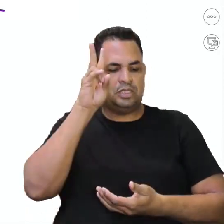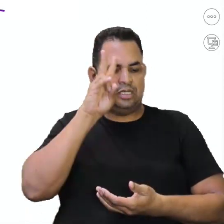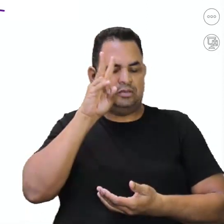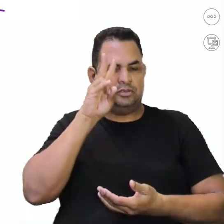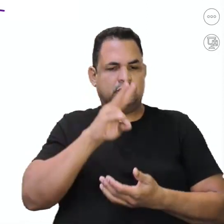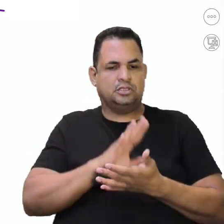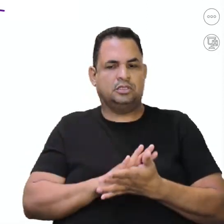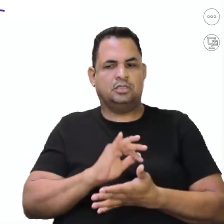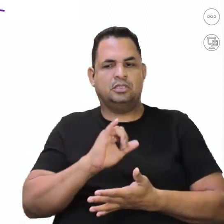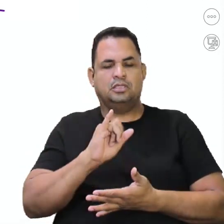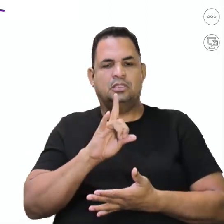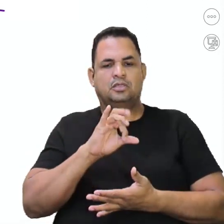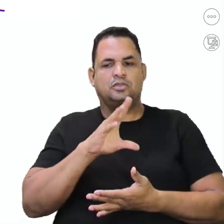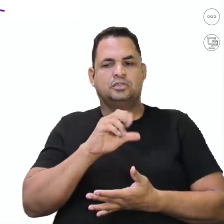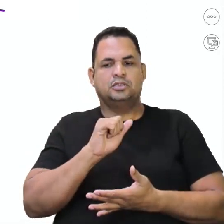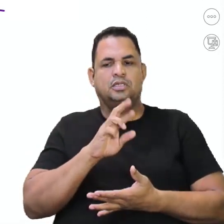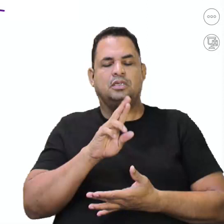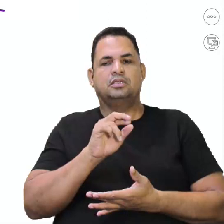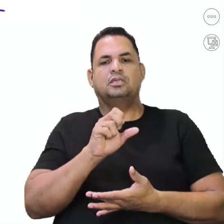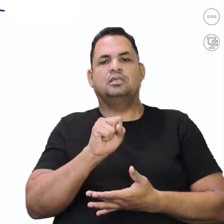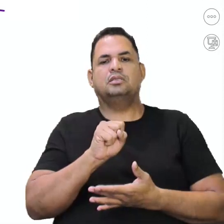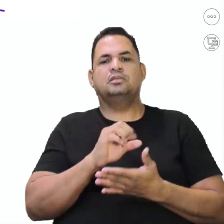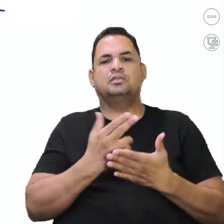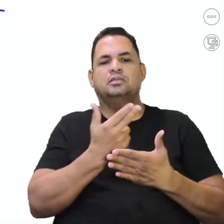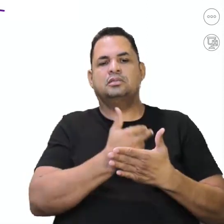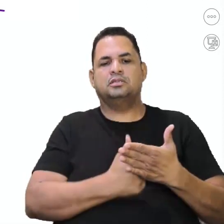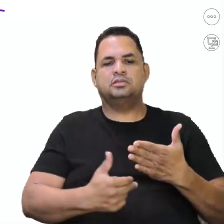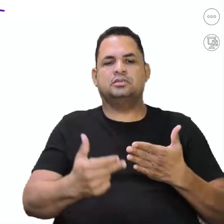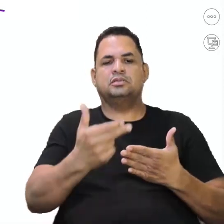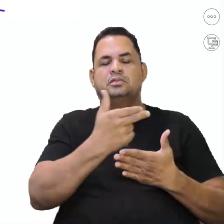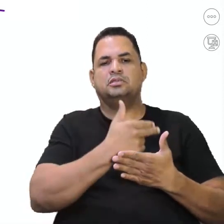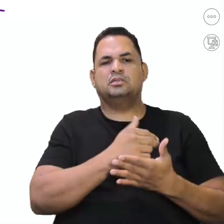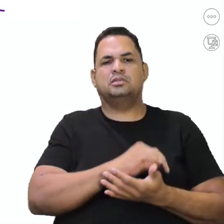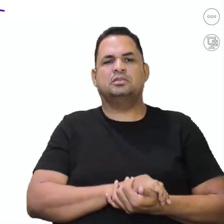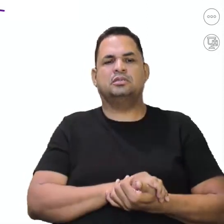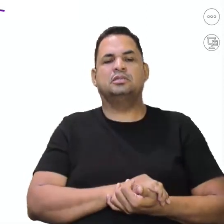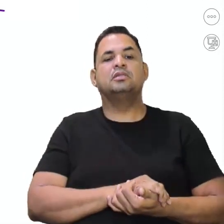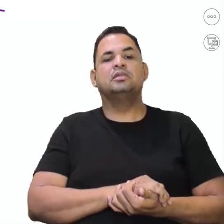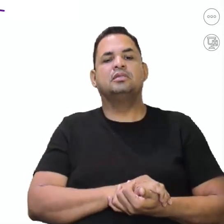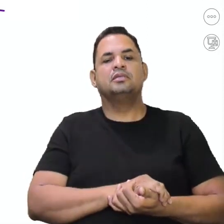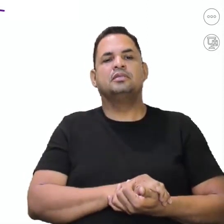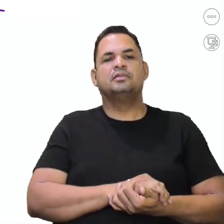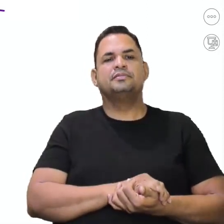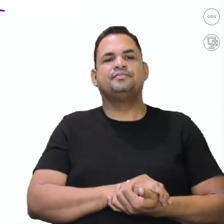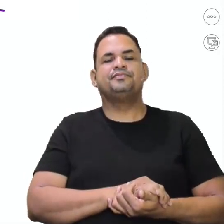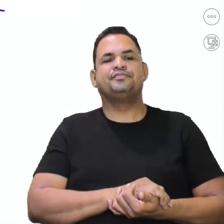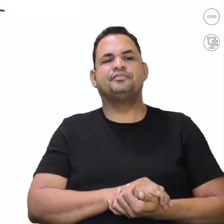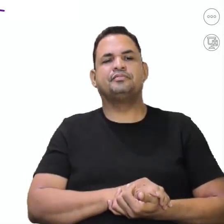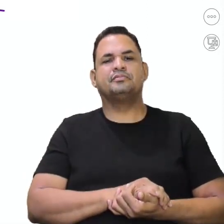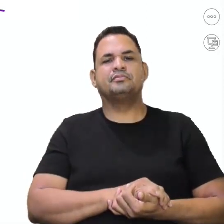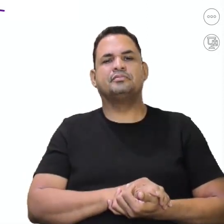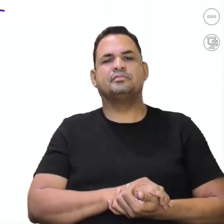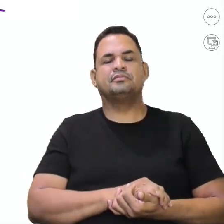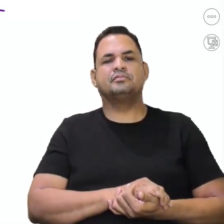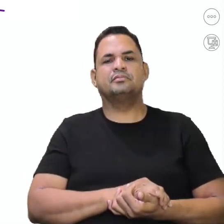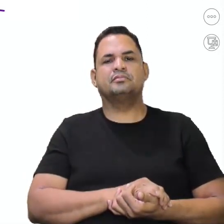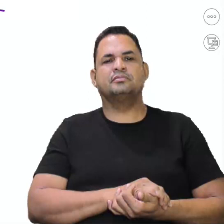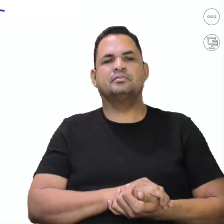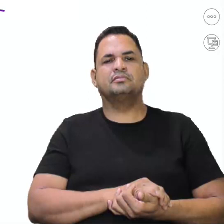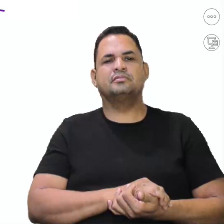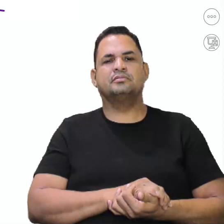história ilustrada. Ele diz aqui o seguinte, alright, Garfield. Ok, Garfield. You catch